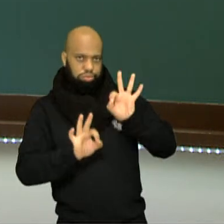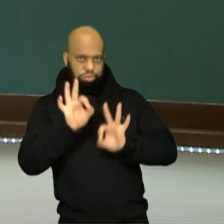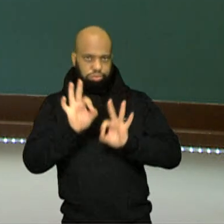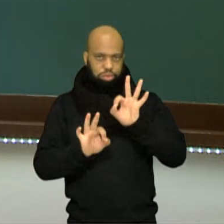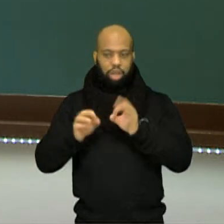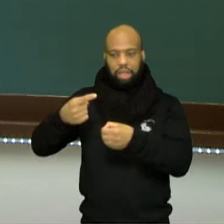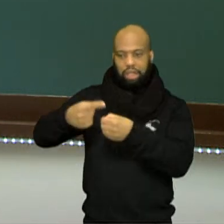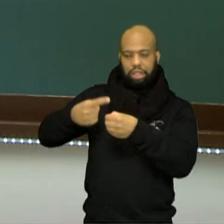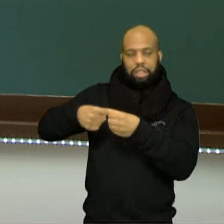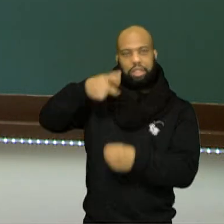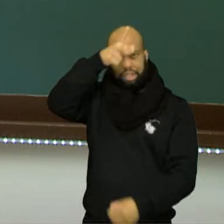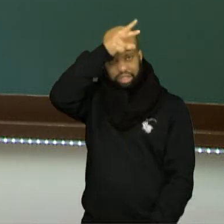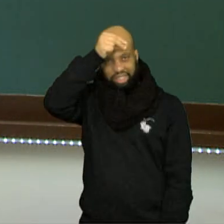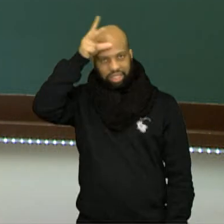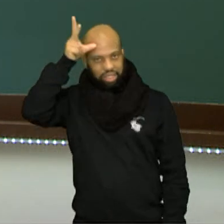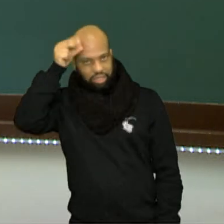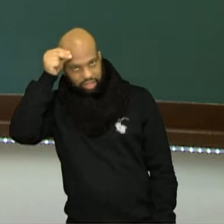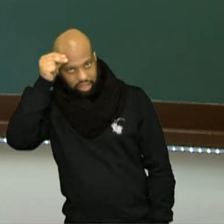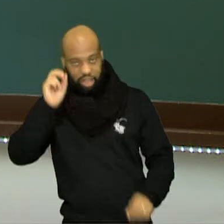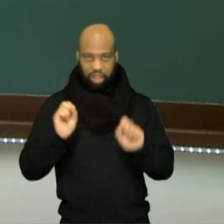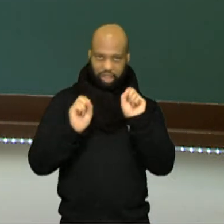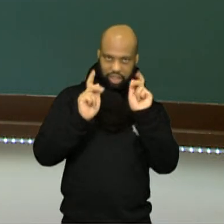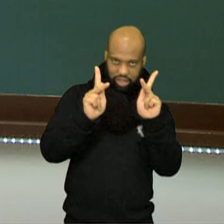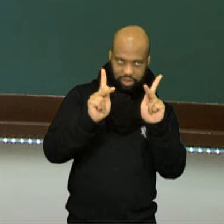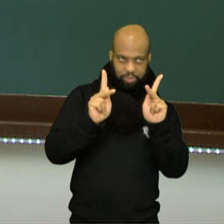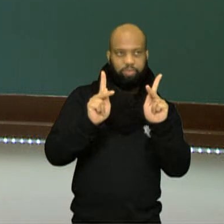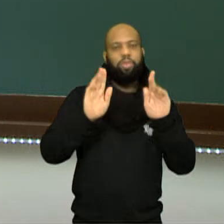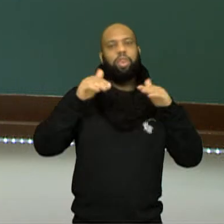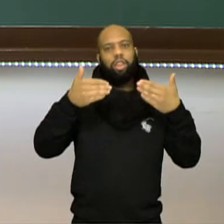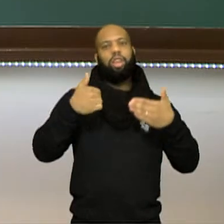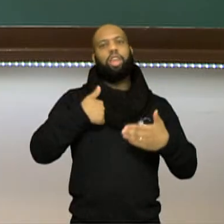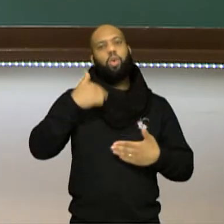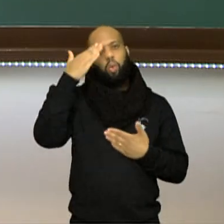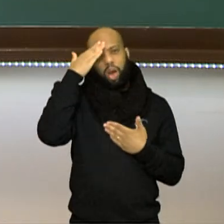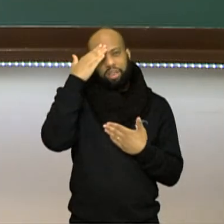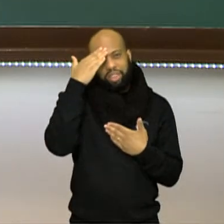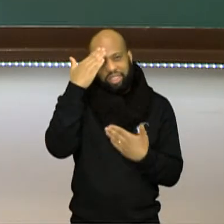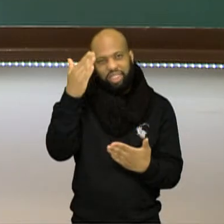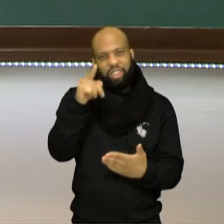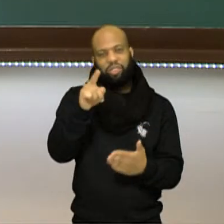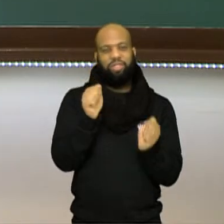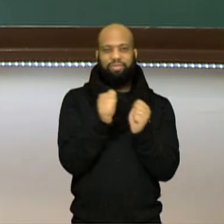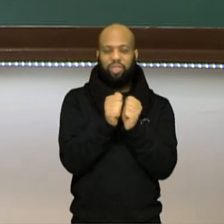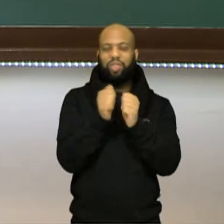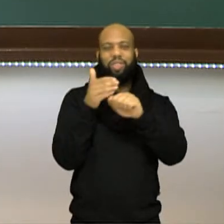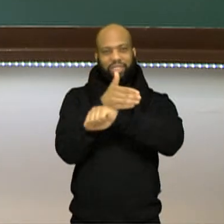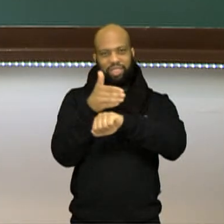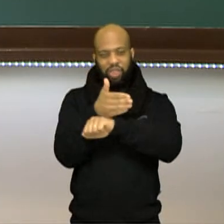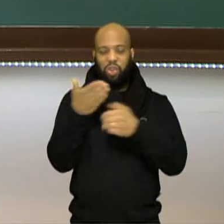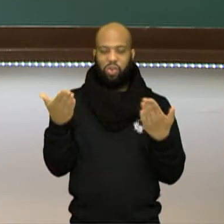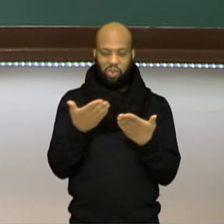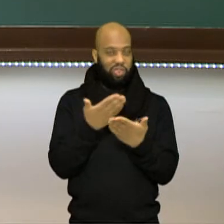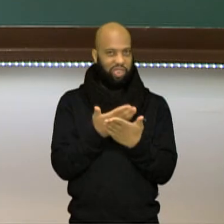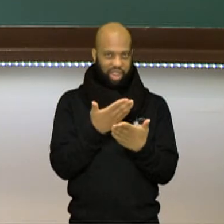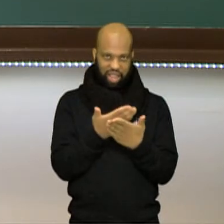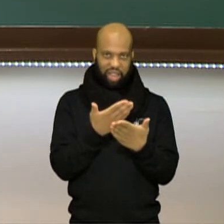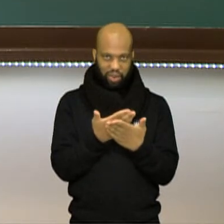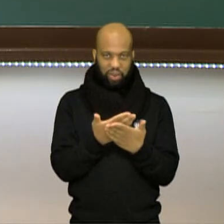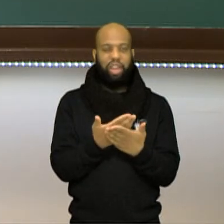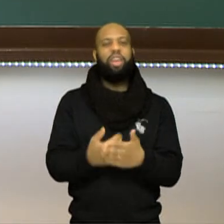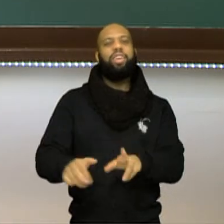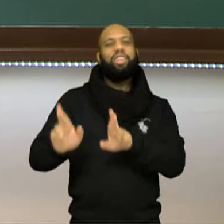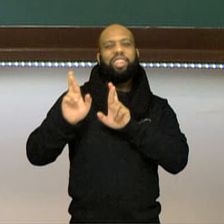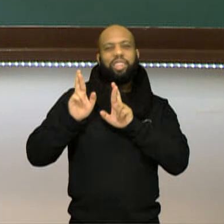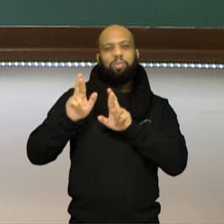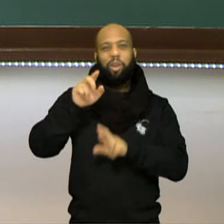organização municipal, certo? Bom, pessoal, eu agradeço muito a sua participação em mais uma aula. Espero